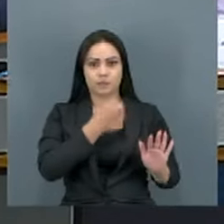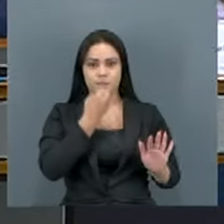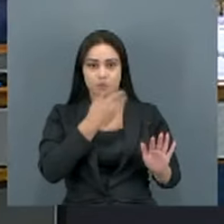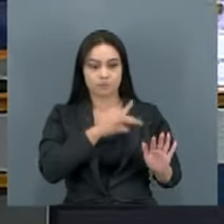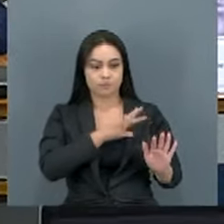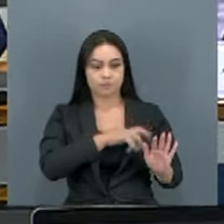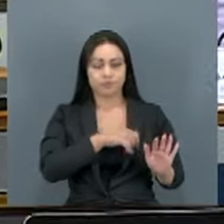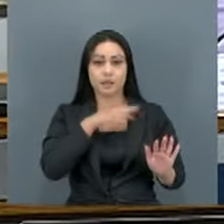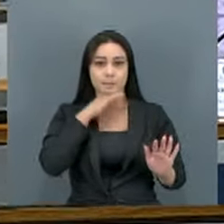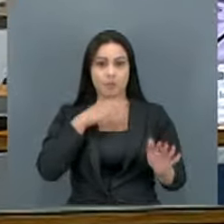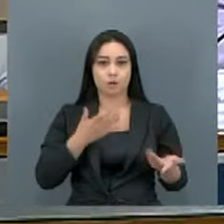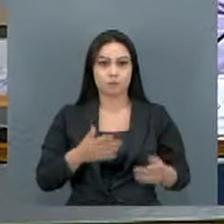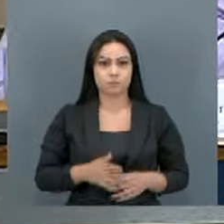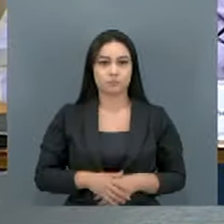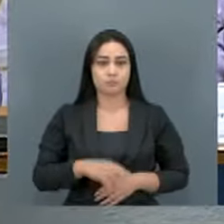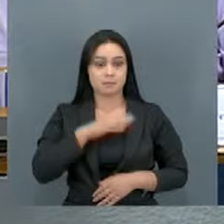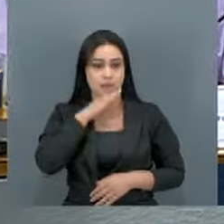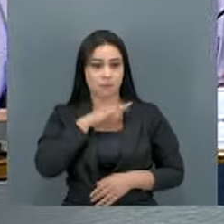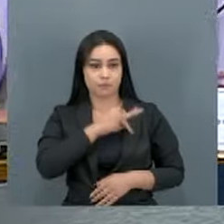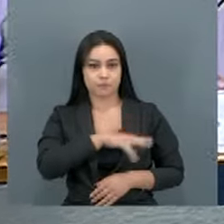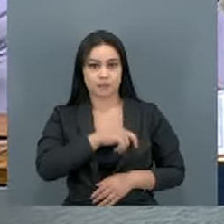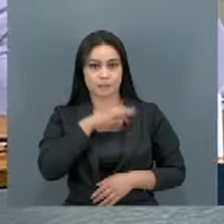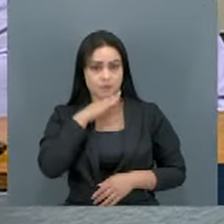A FUNAI, a mal,